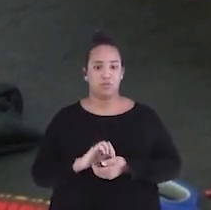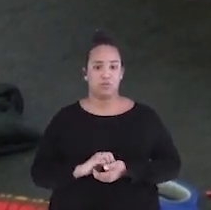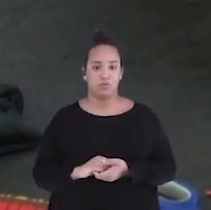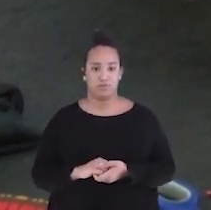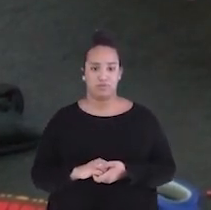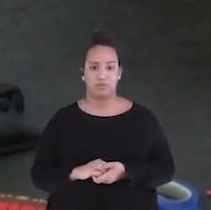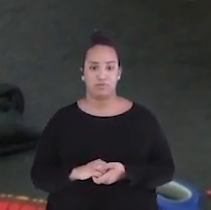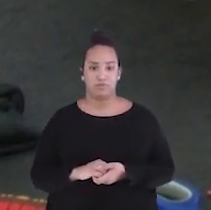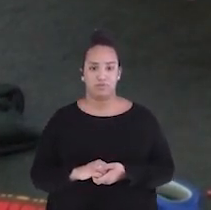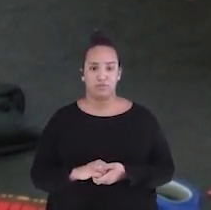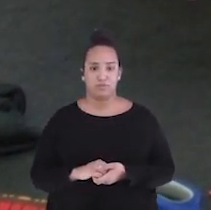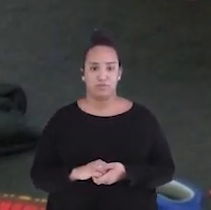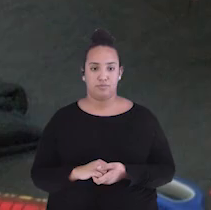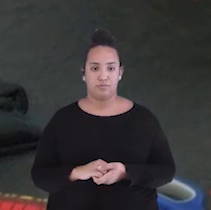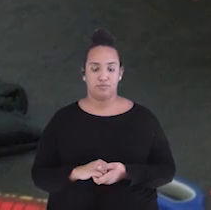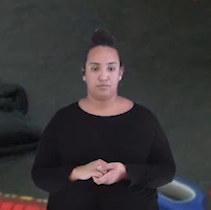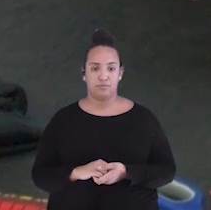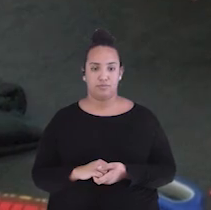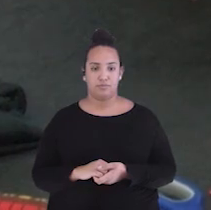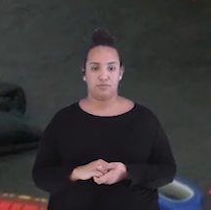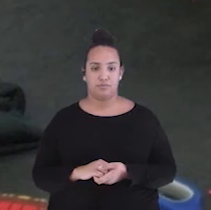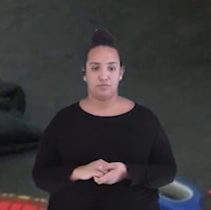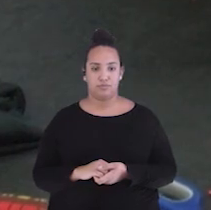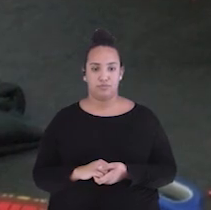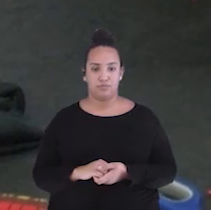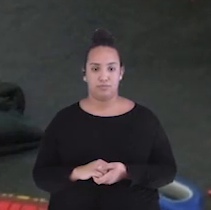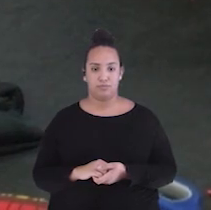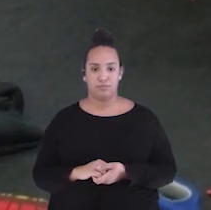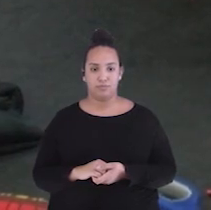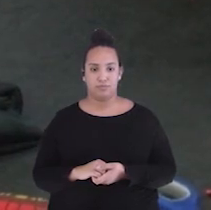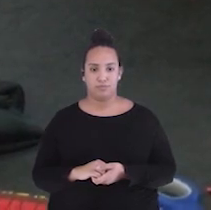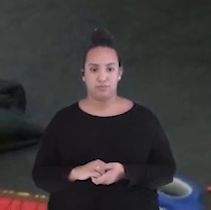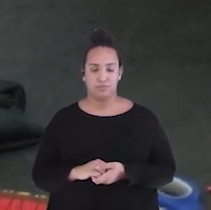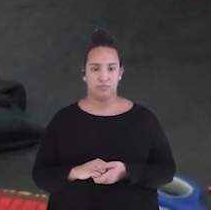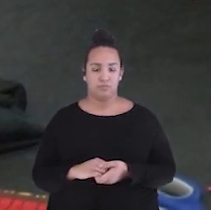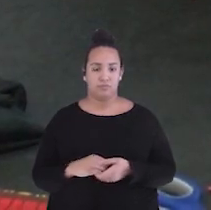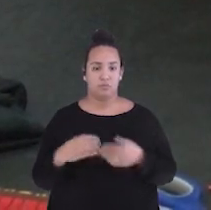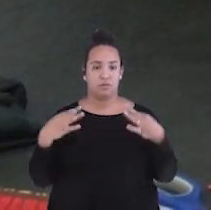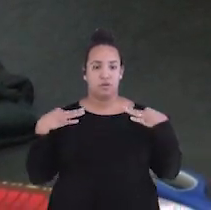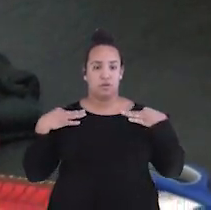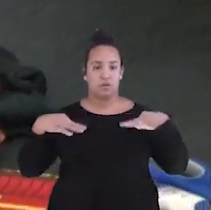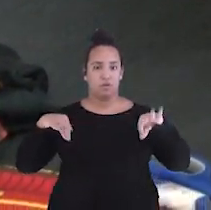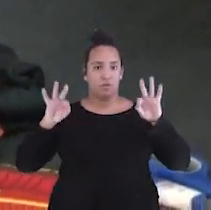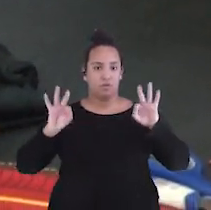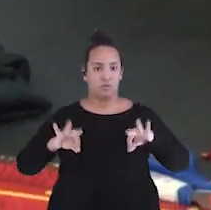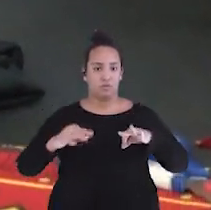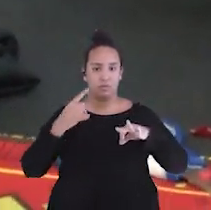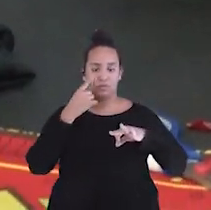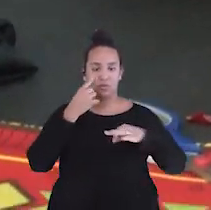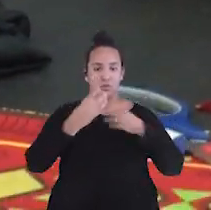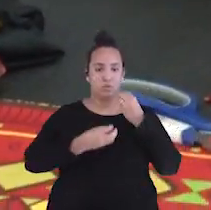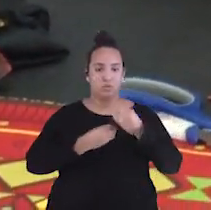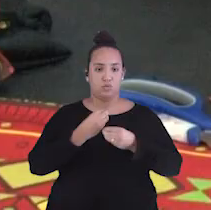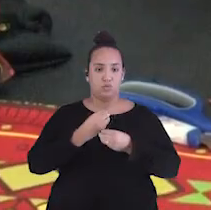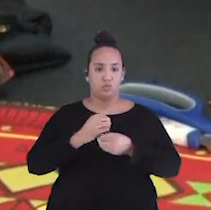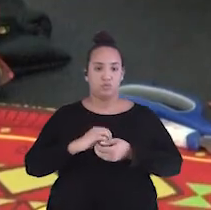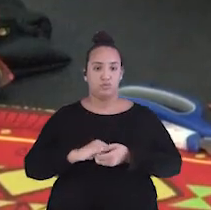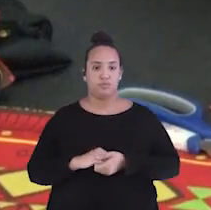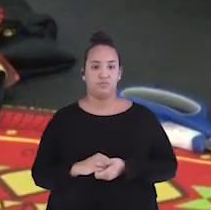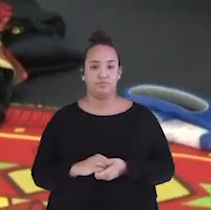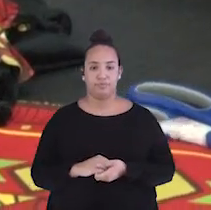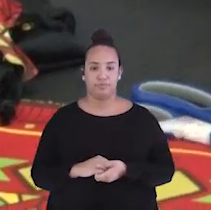Vamos erguer aqui, ó, pra separar, porque a roupinha tem que ficar por cima. A gente vai erguer os